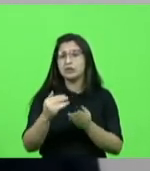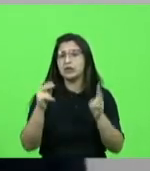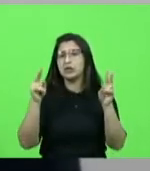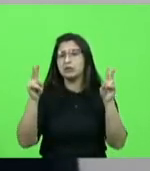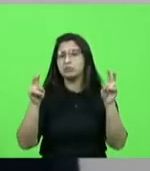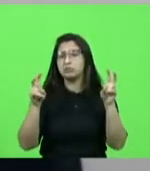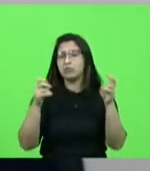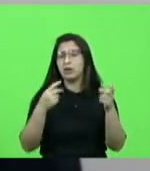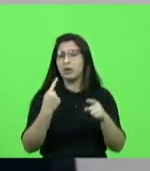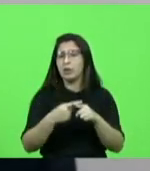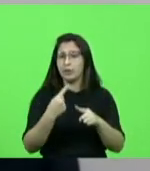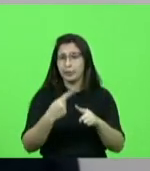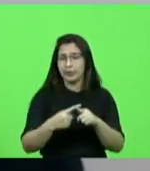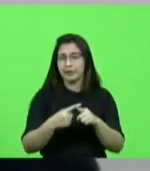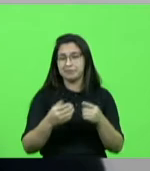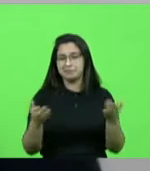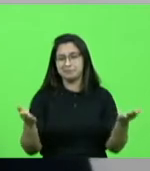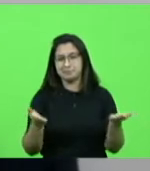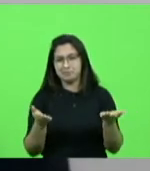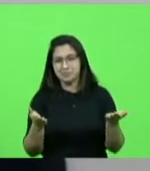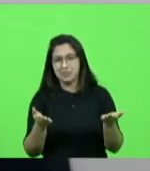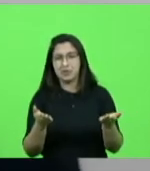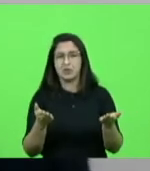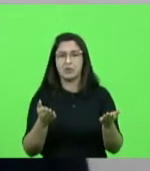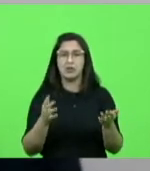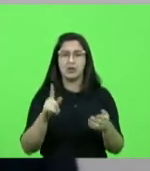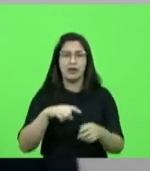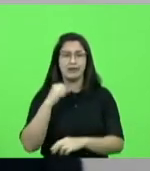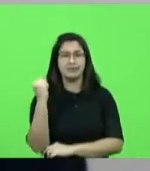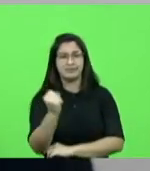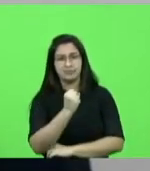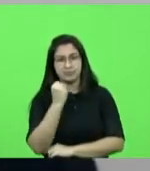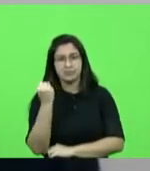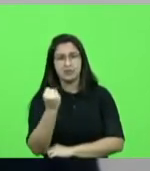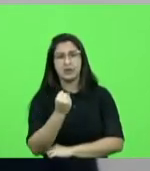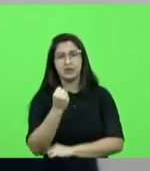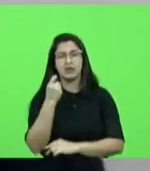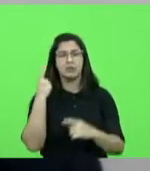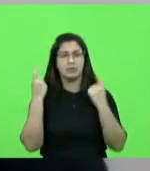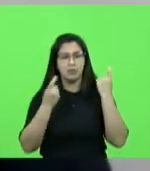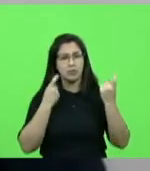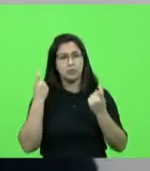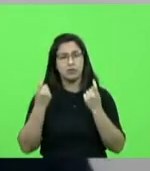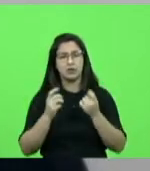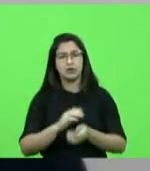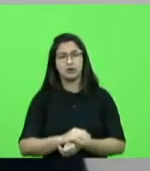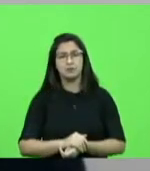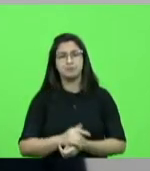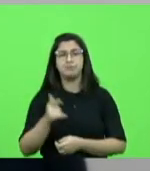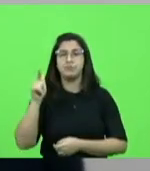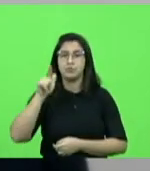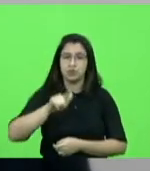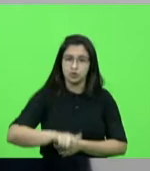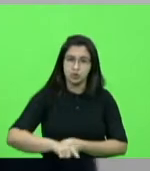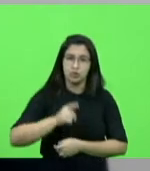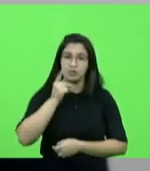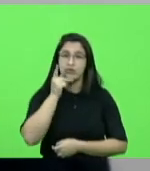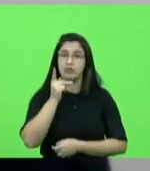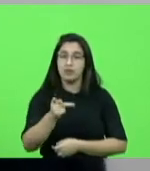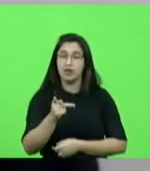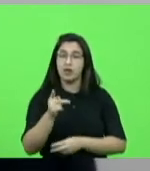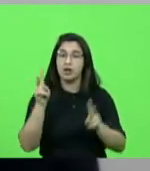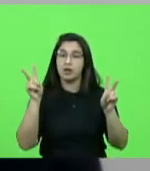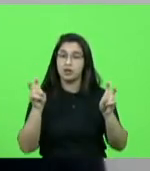esse momento que vivemos, momento grave, preocupante, e também para mais uma vez falar sobre a questão